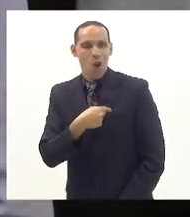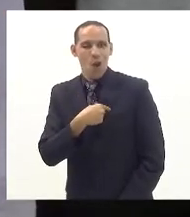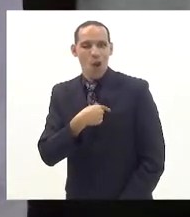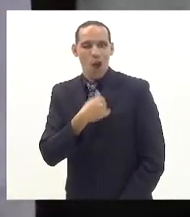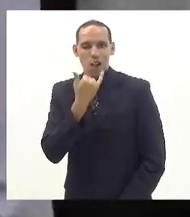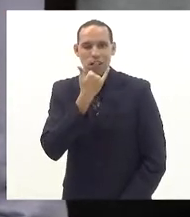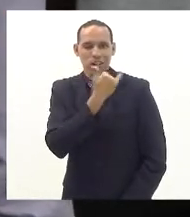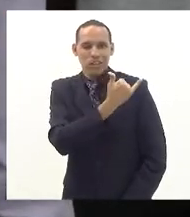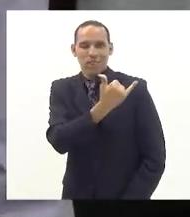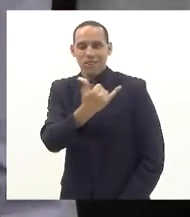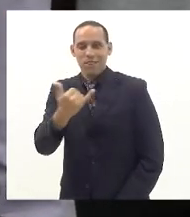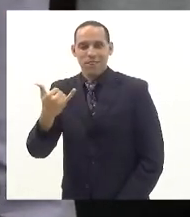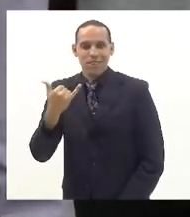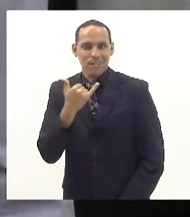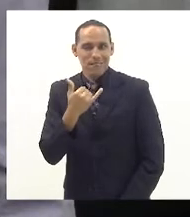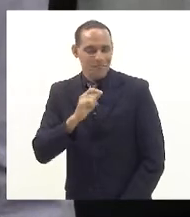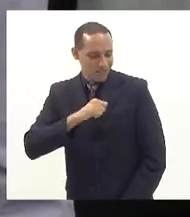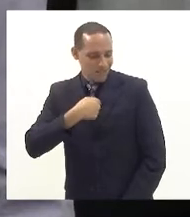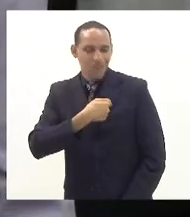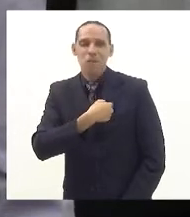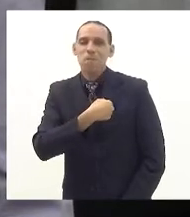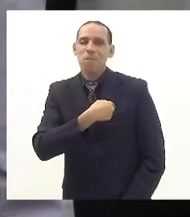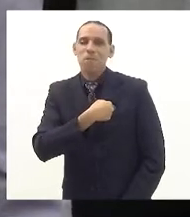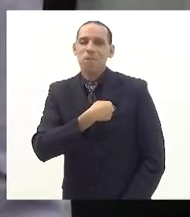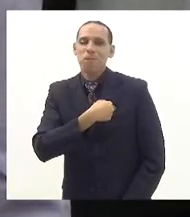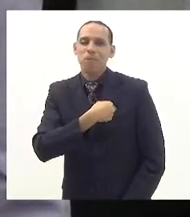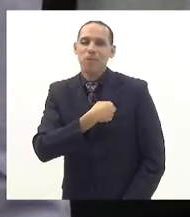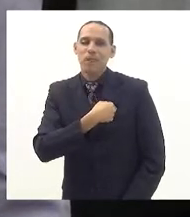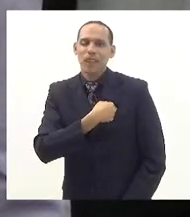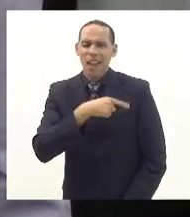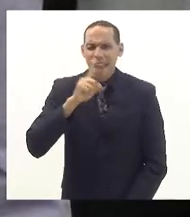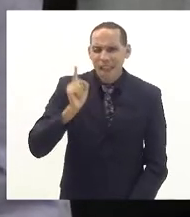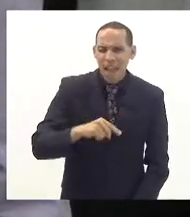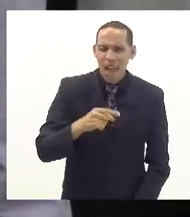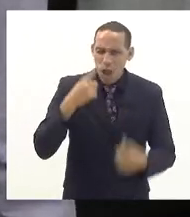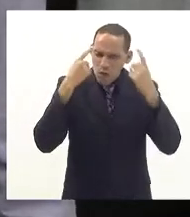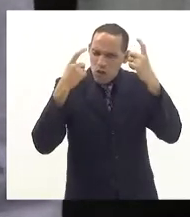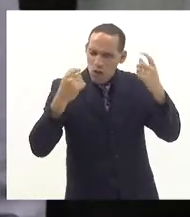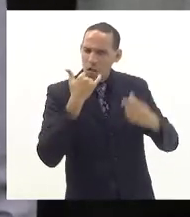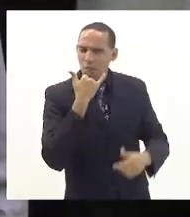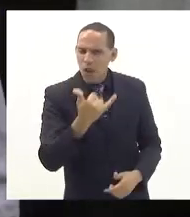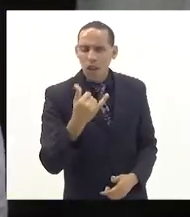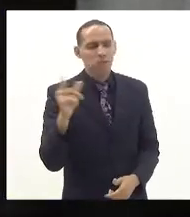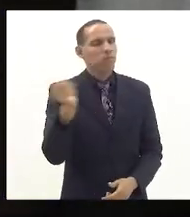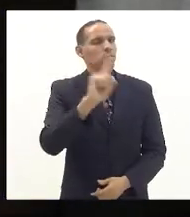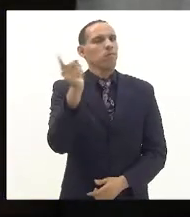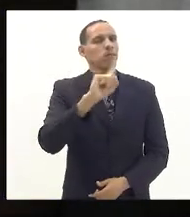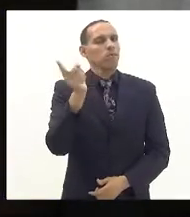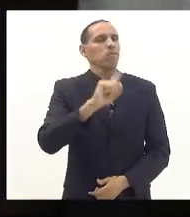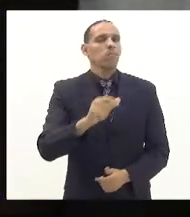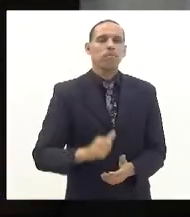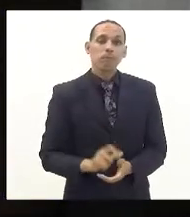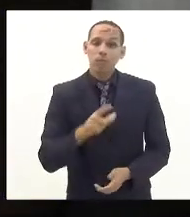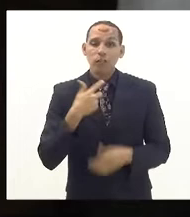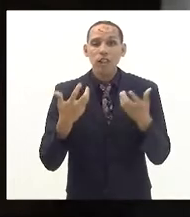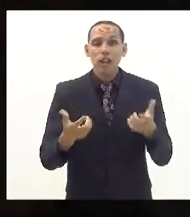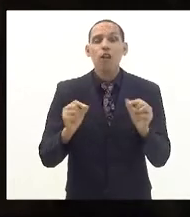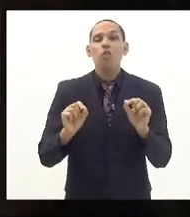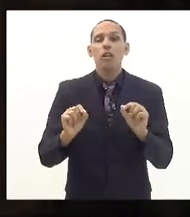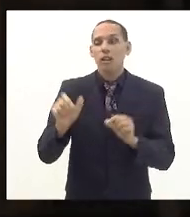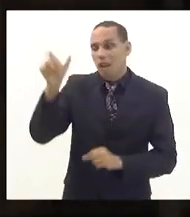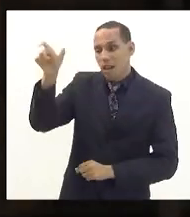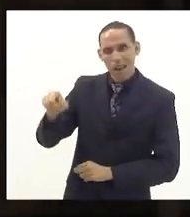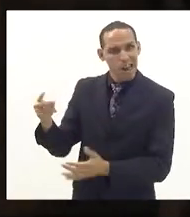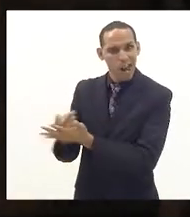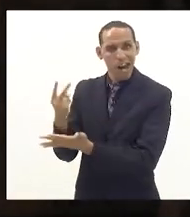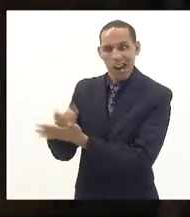anistia, nós não estamos querendo anistiar a violência. A gente está querendo que quem errar pague